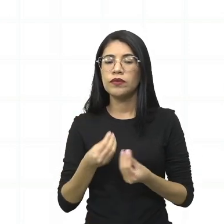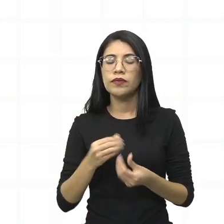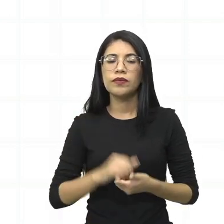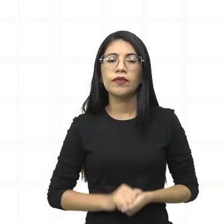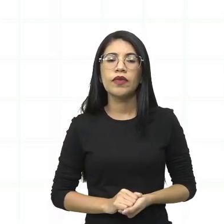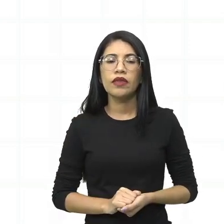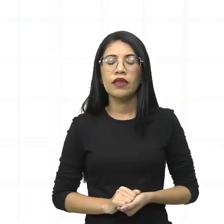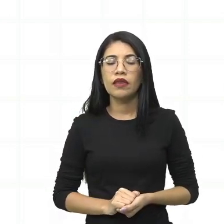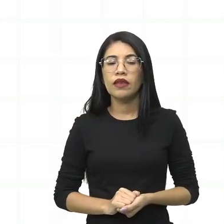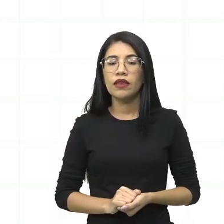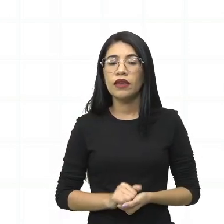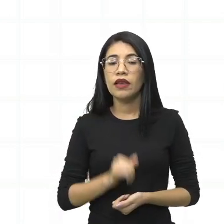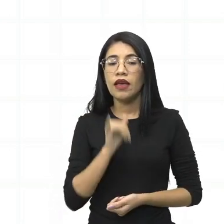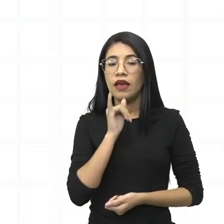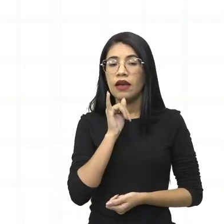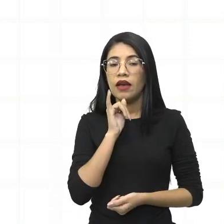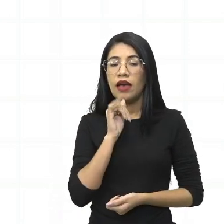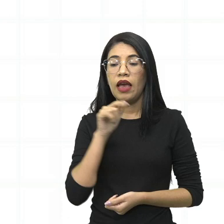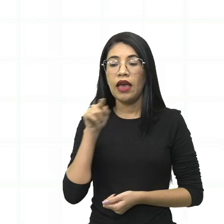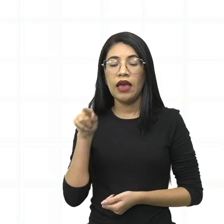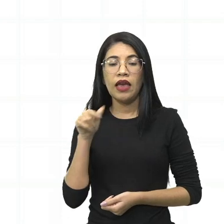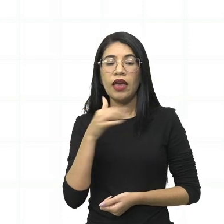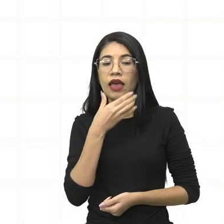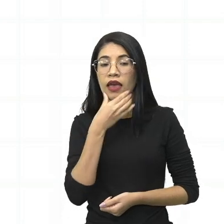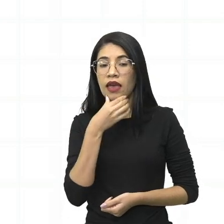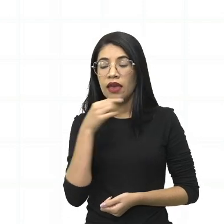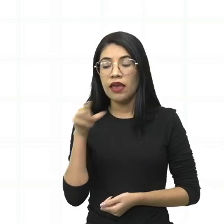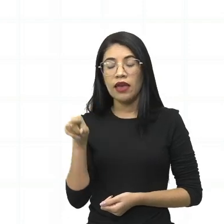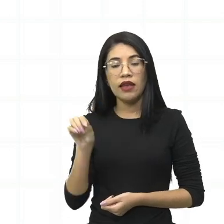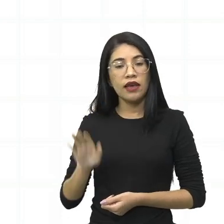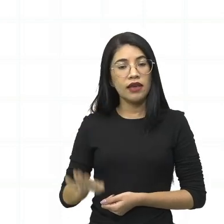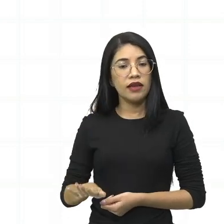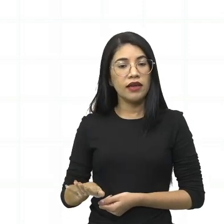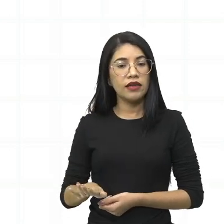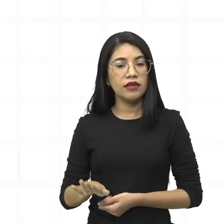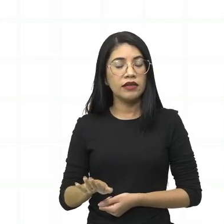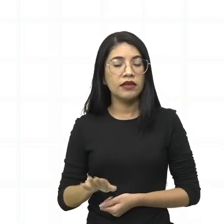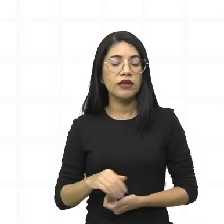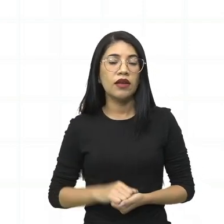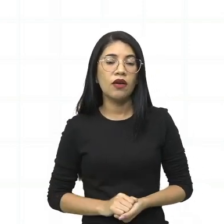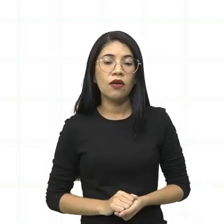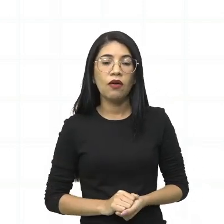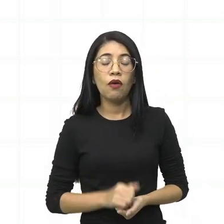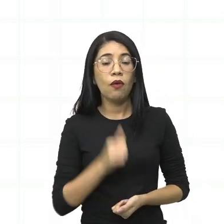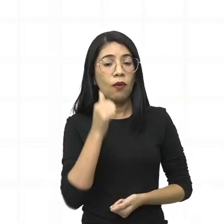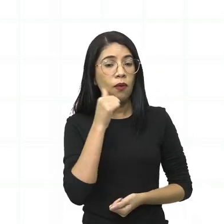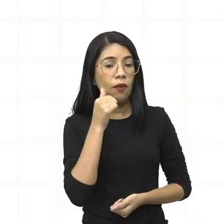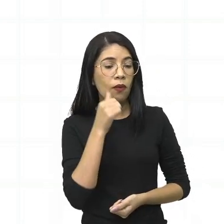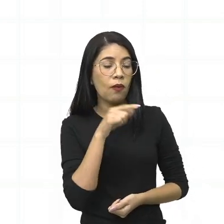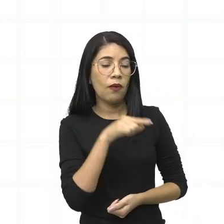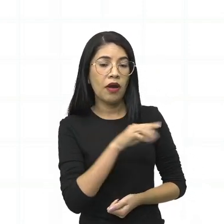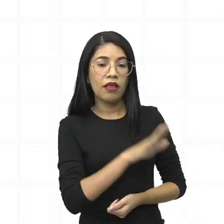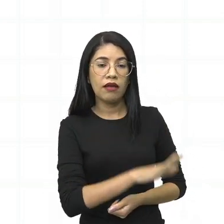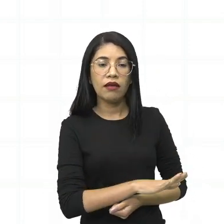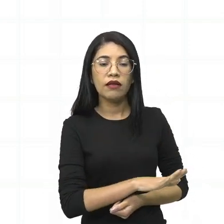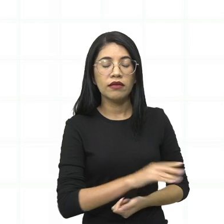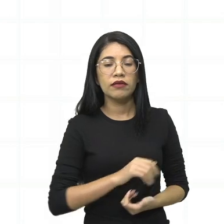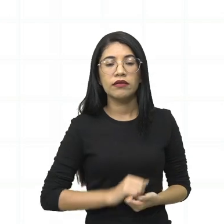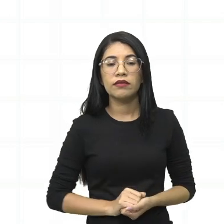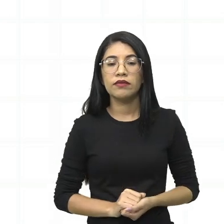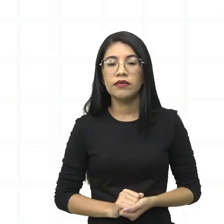é a criança, ela é a criança. Por quê? Porque eu utilizo, né, a palavra